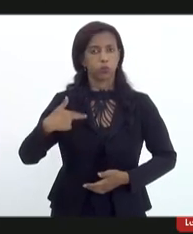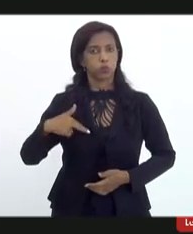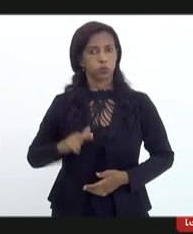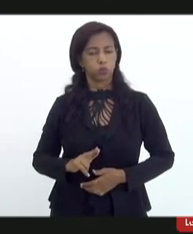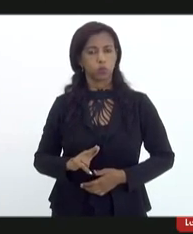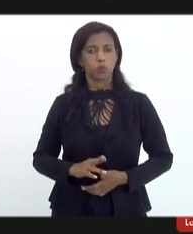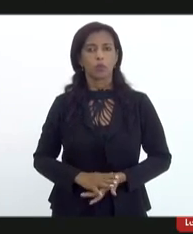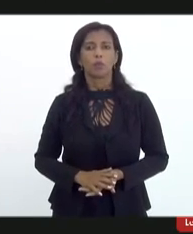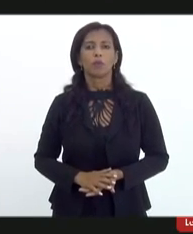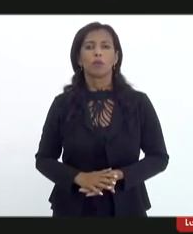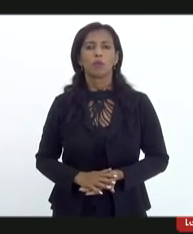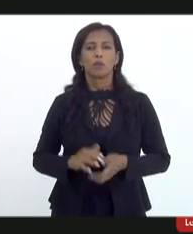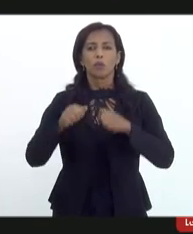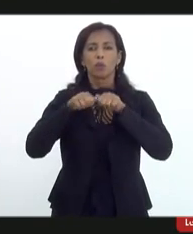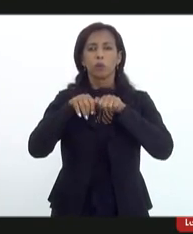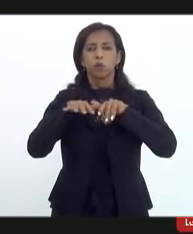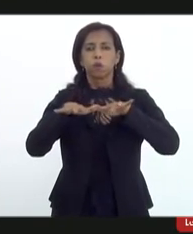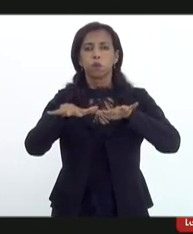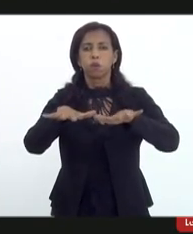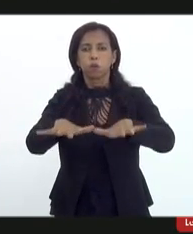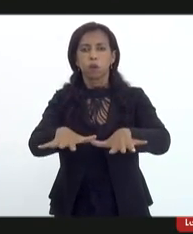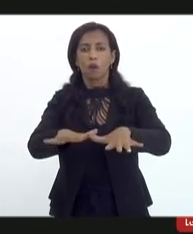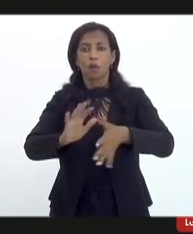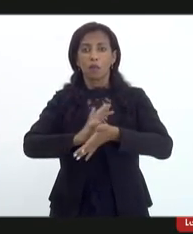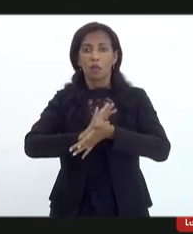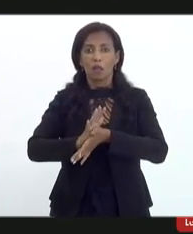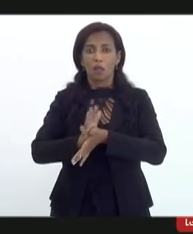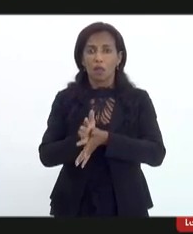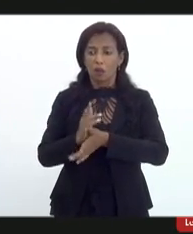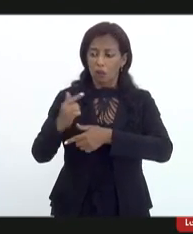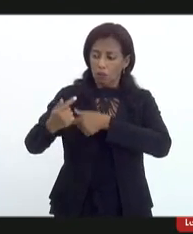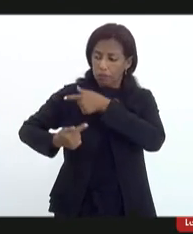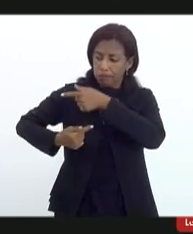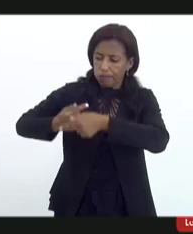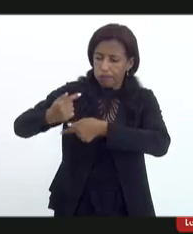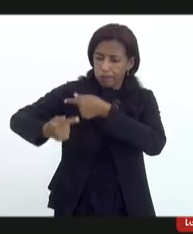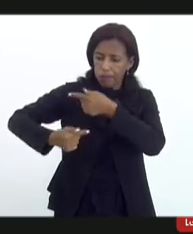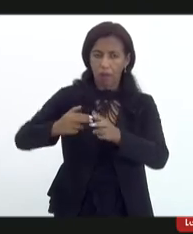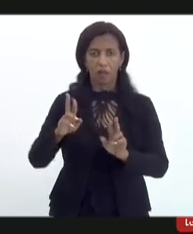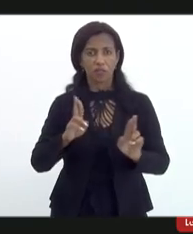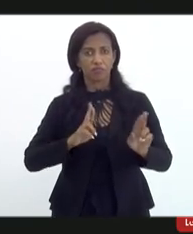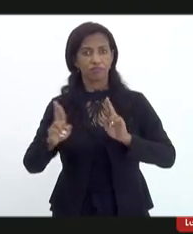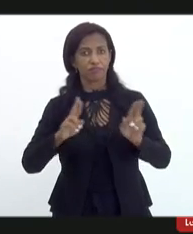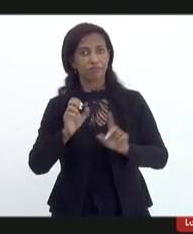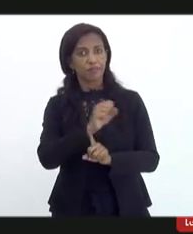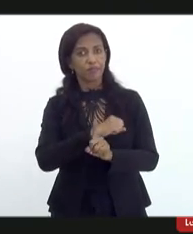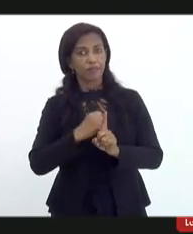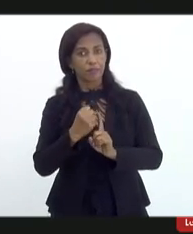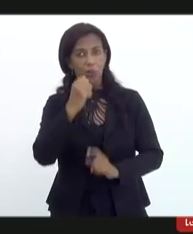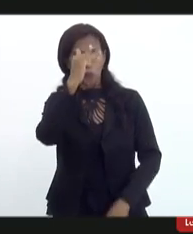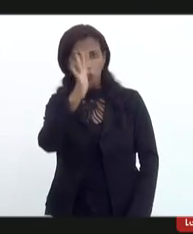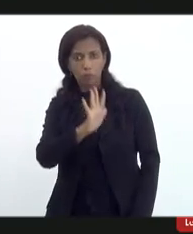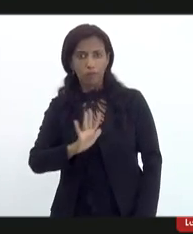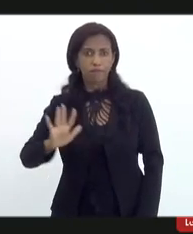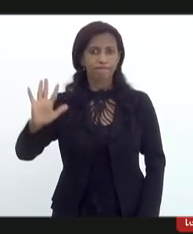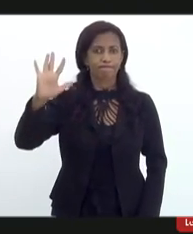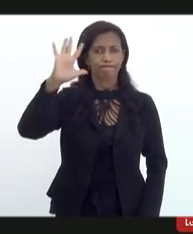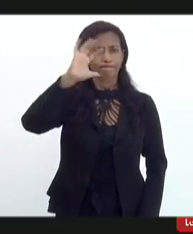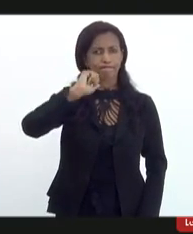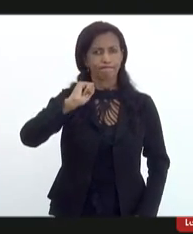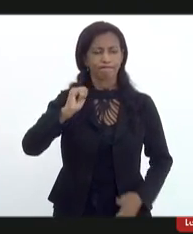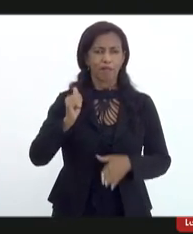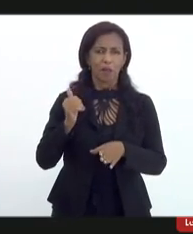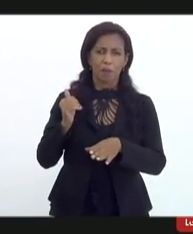religioso, que é contaminado pelo racismo que hierarquiza as relações sociais no Brasil, passando